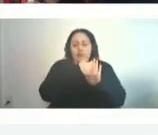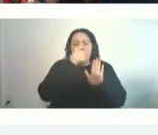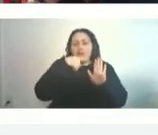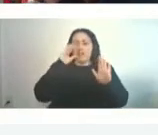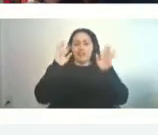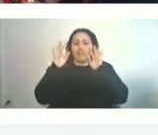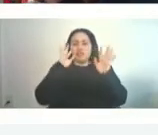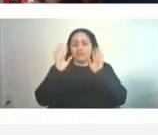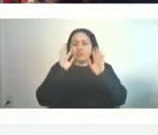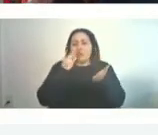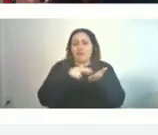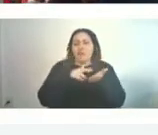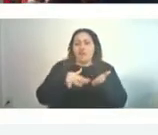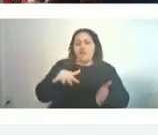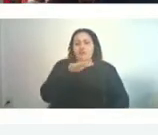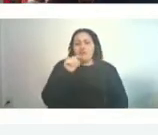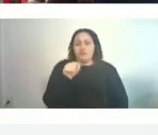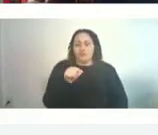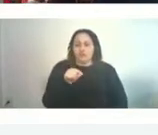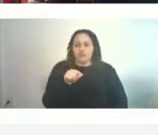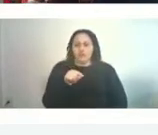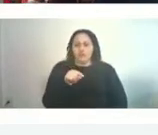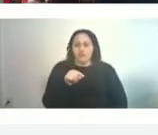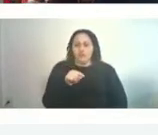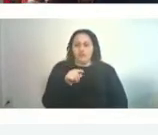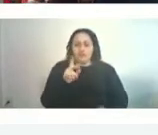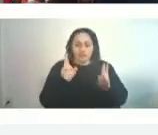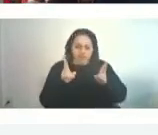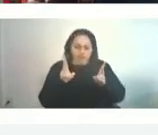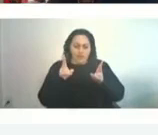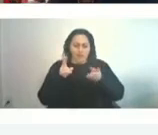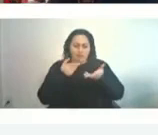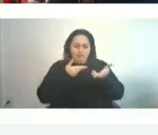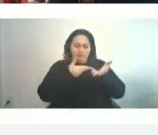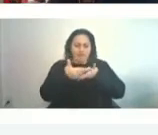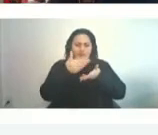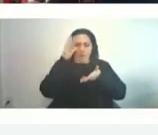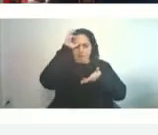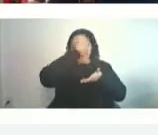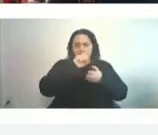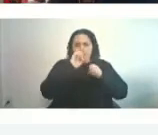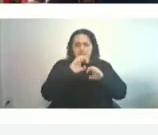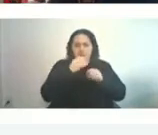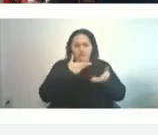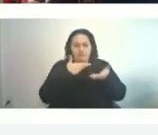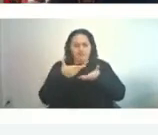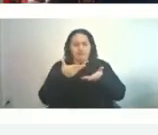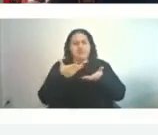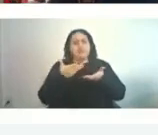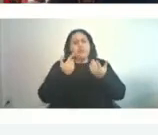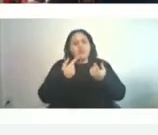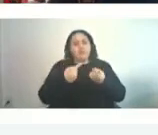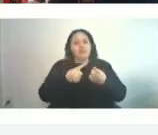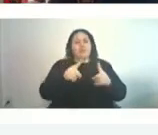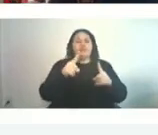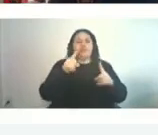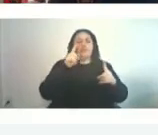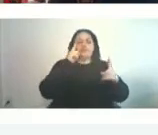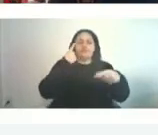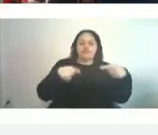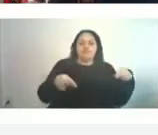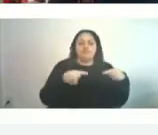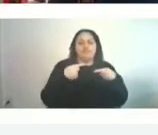né, onde o processo de ensinar e aprender estimula as discussões, explicita